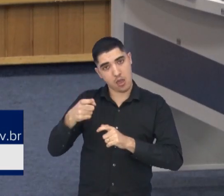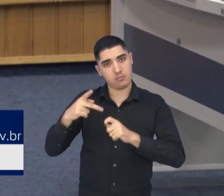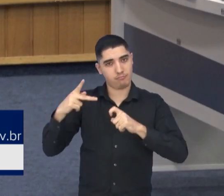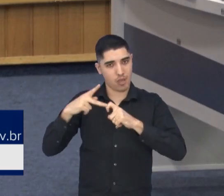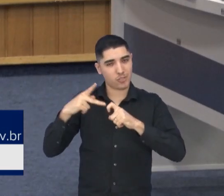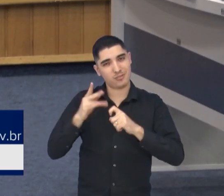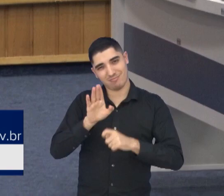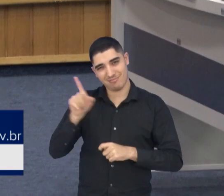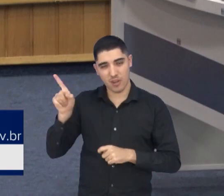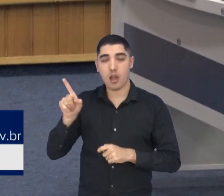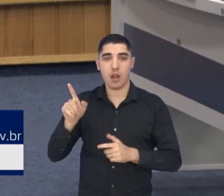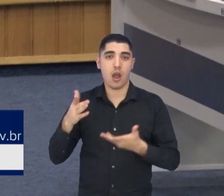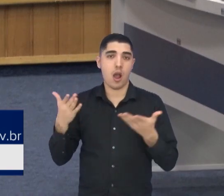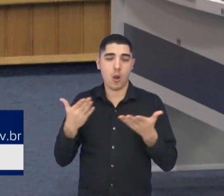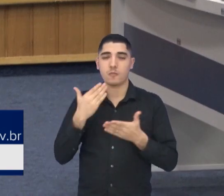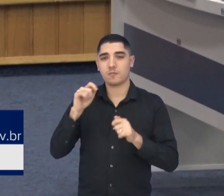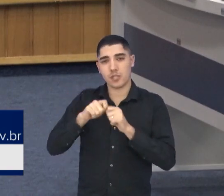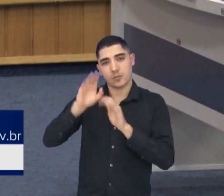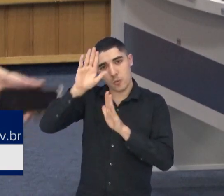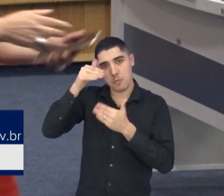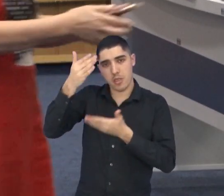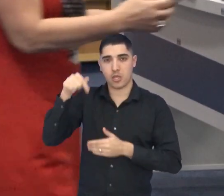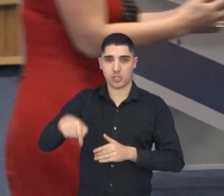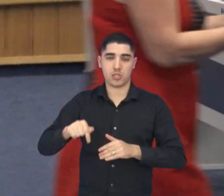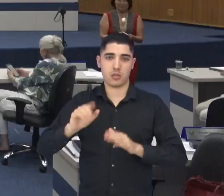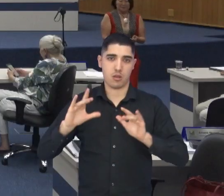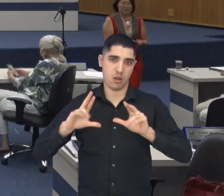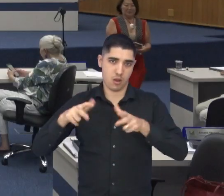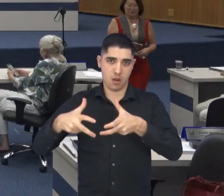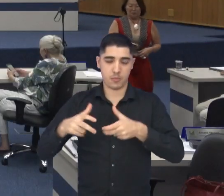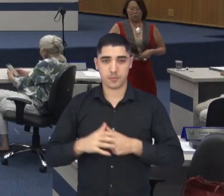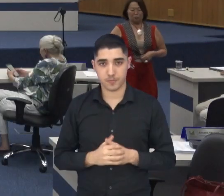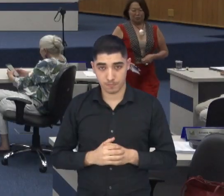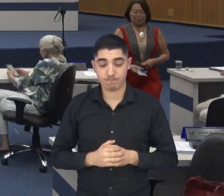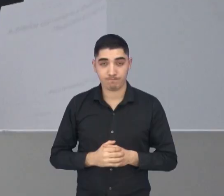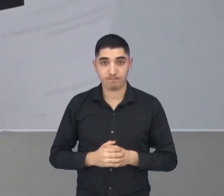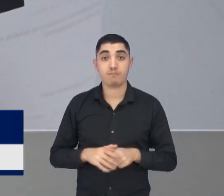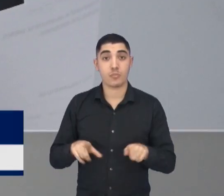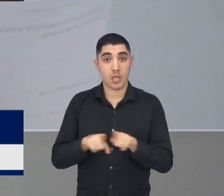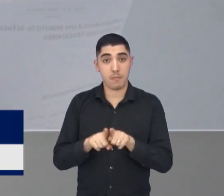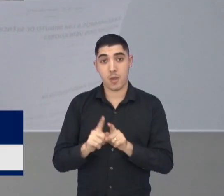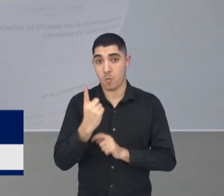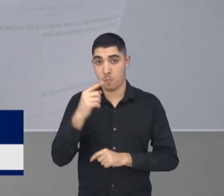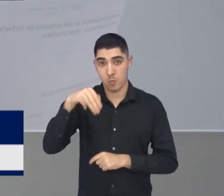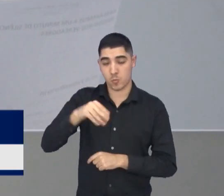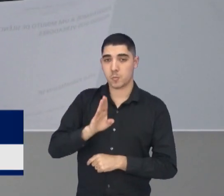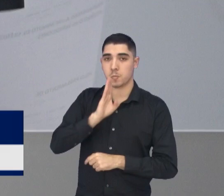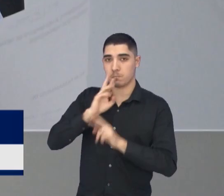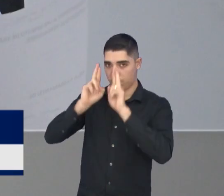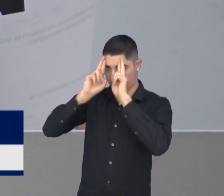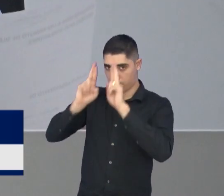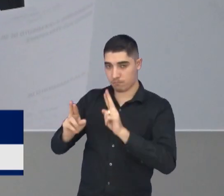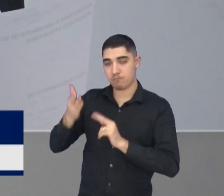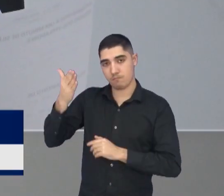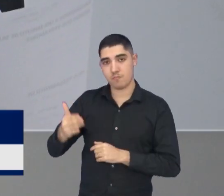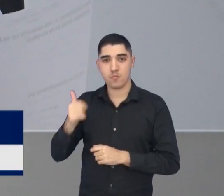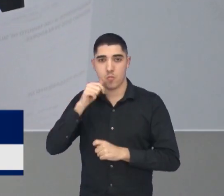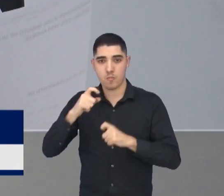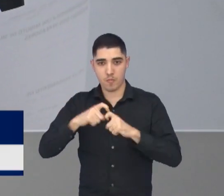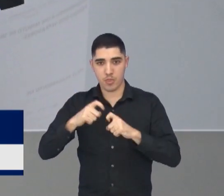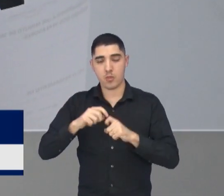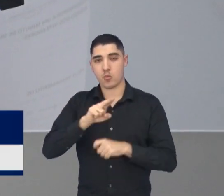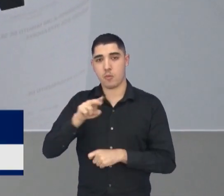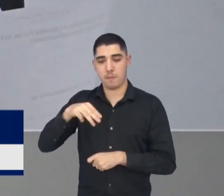nossas homenagens da Câmara Municipal. Também um minuto de silêncio a pedido da vereadora Amélia Naomi, para a doutora Maria